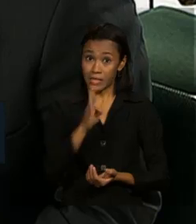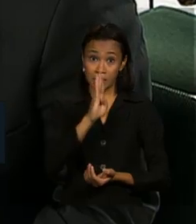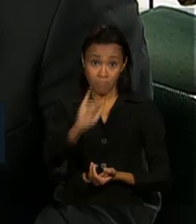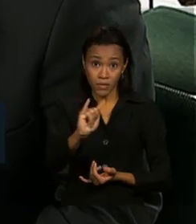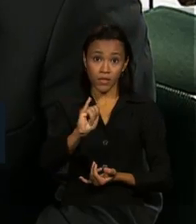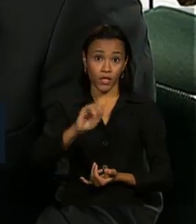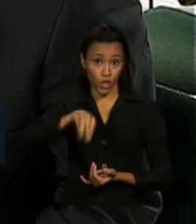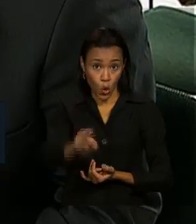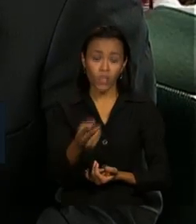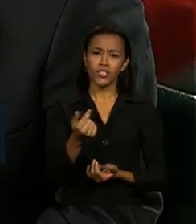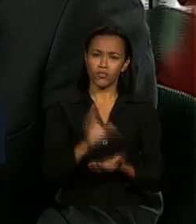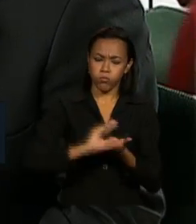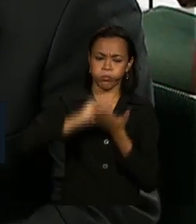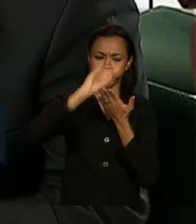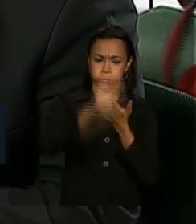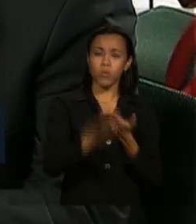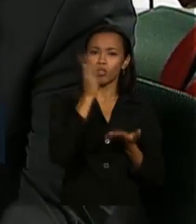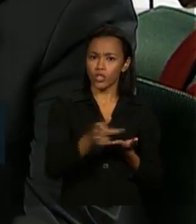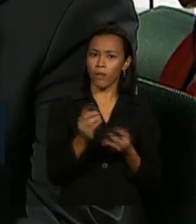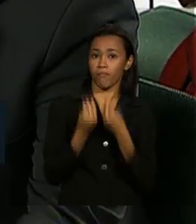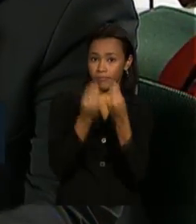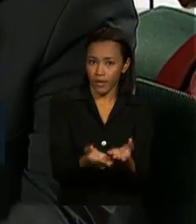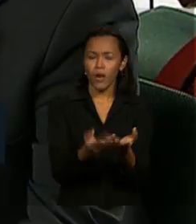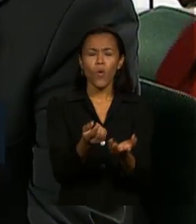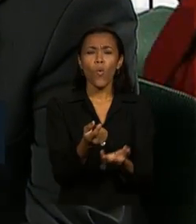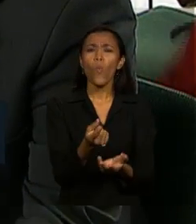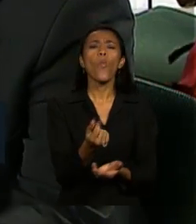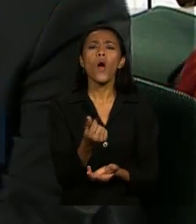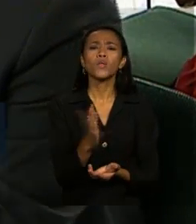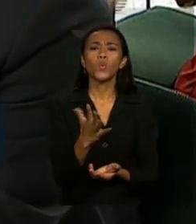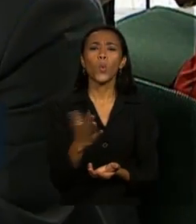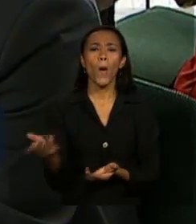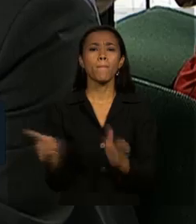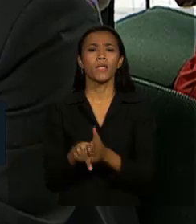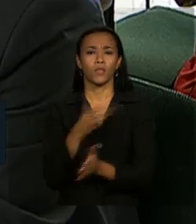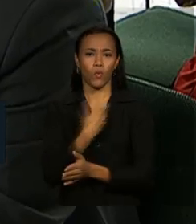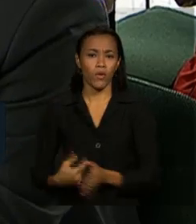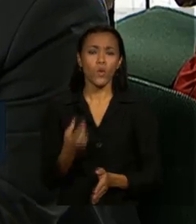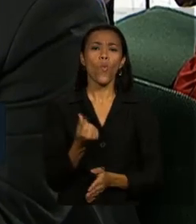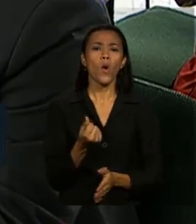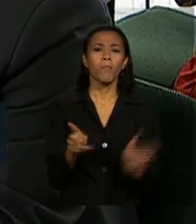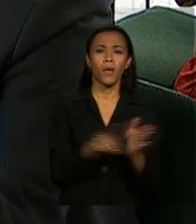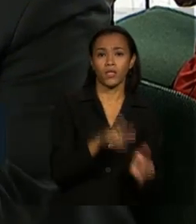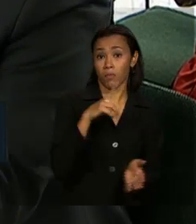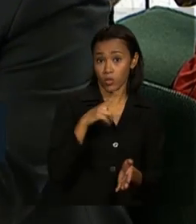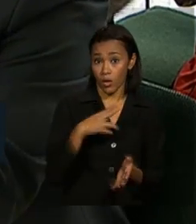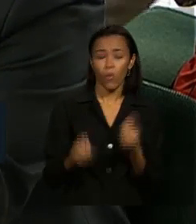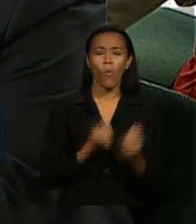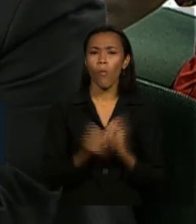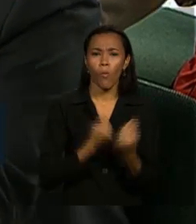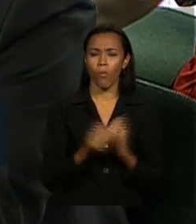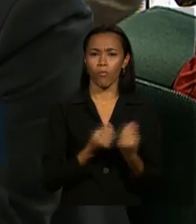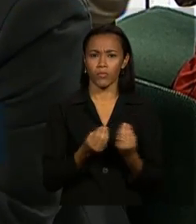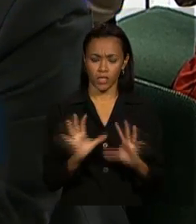bilhões de investimento previstos Quanto é público Quanto é privado o que que se estima no